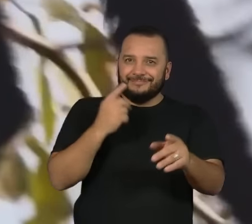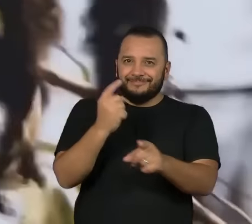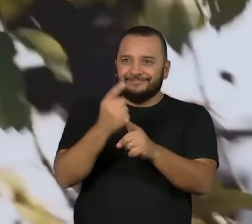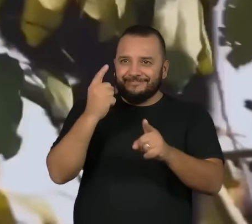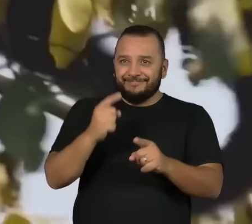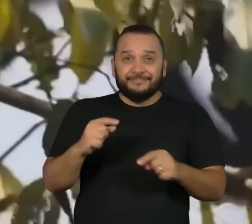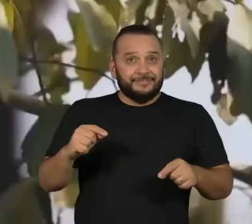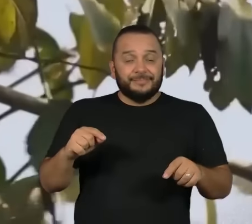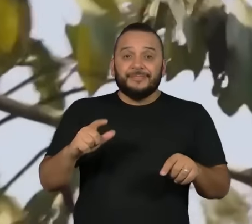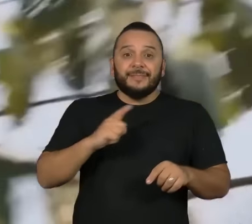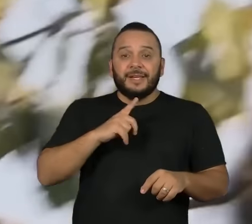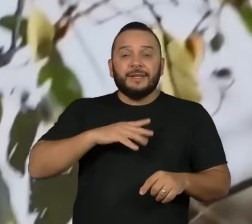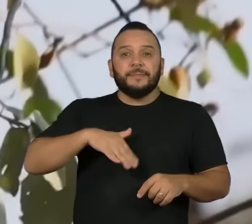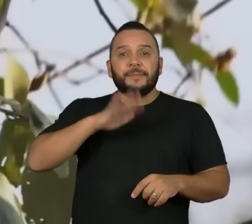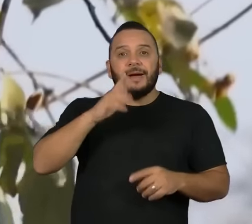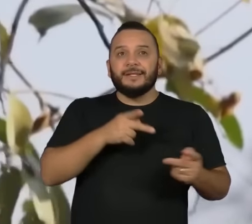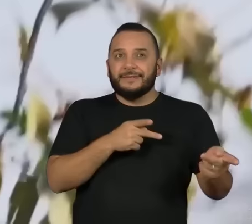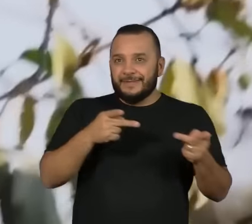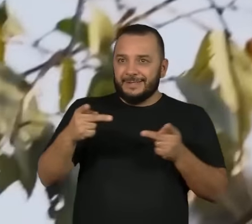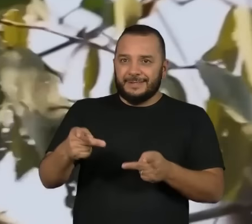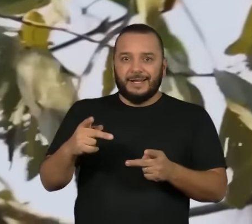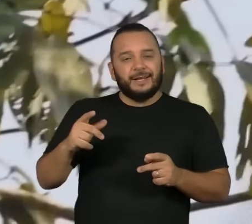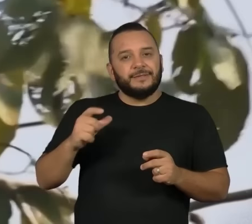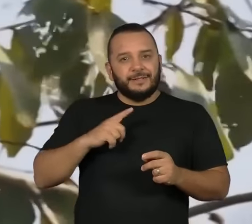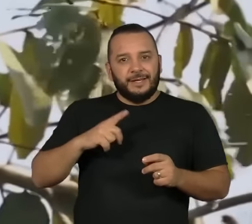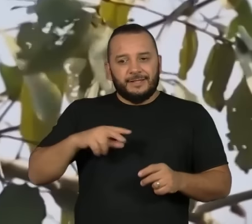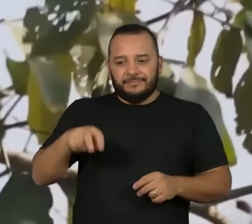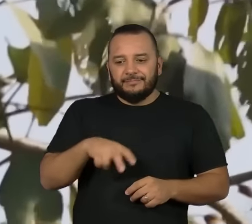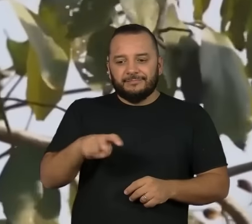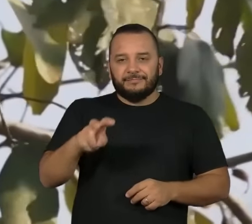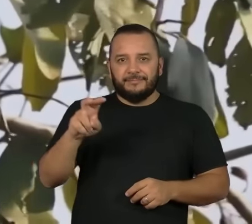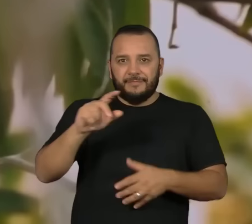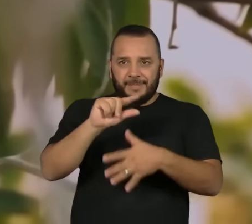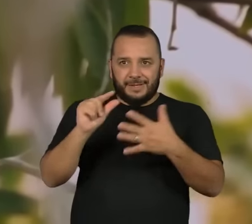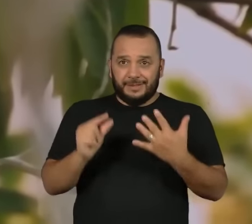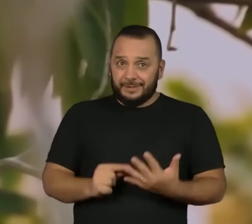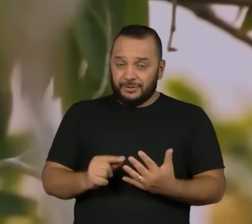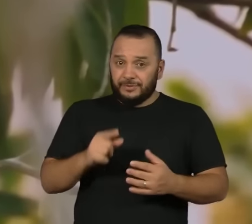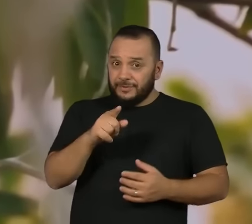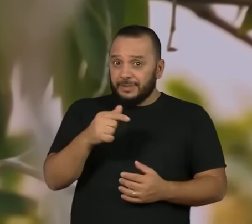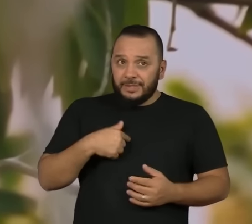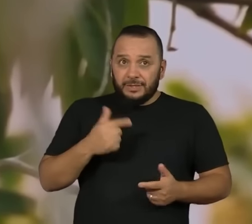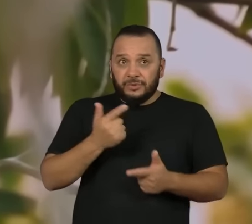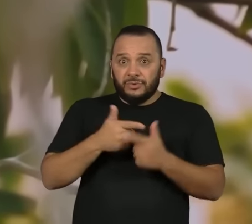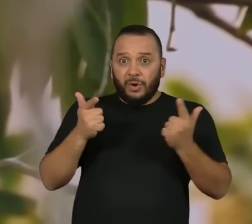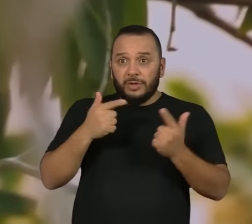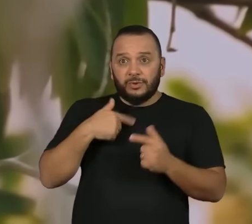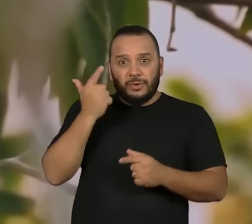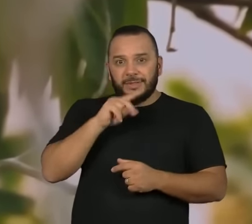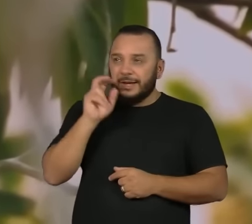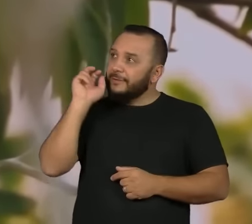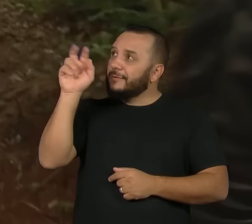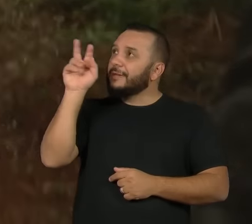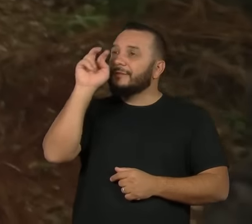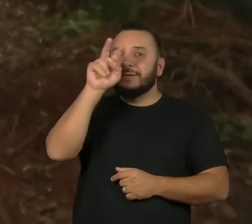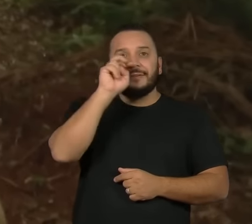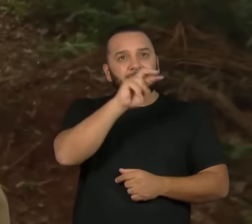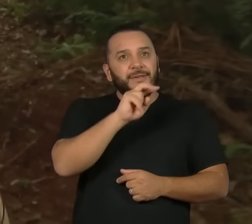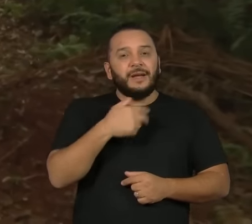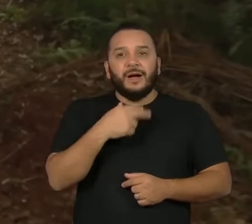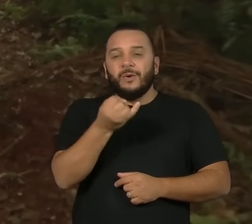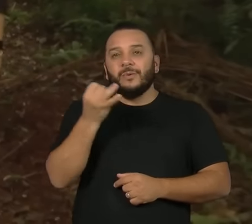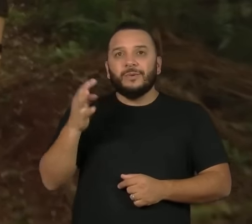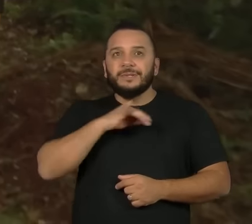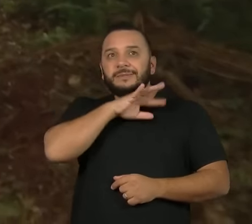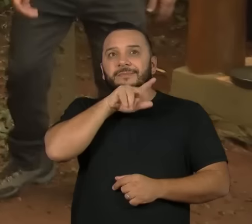Mais visitadas são as trilhas pela Mata Atlântica. Com sorte, se consegue observar alguns animais. O Caminho